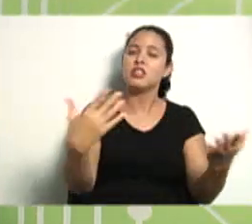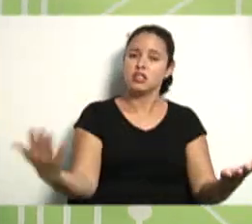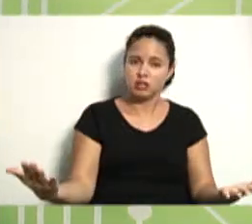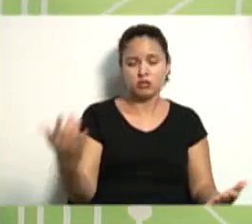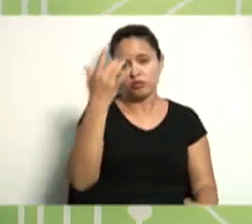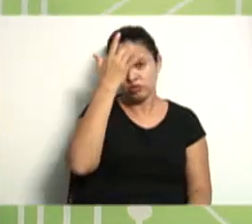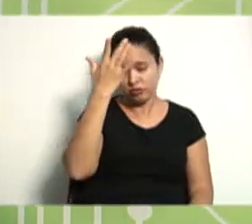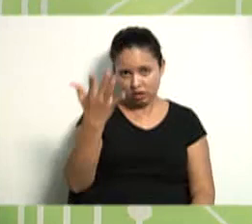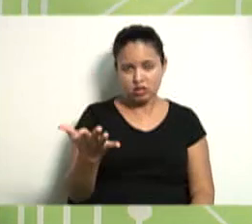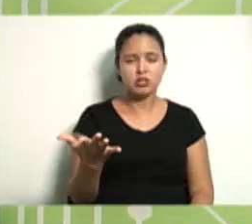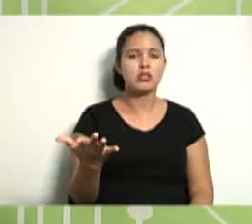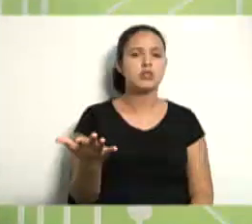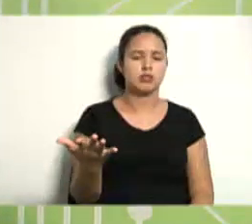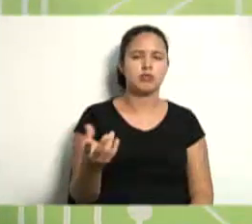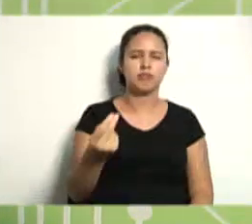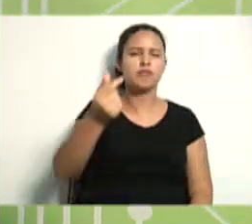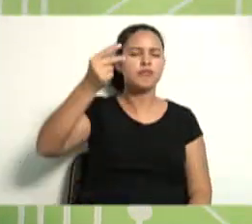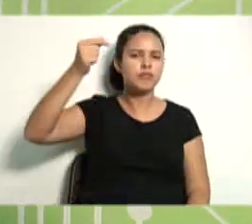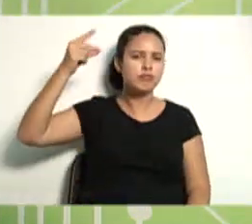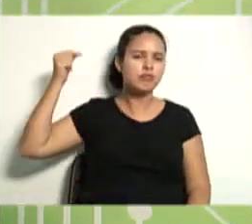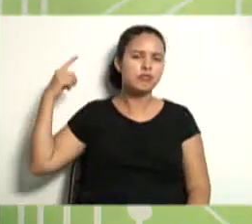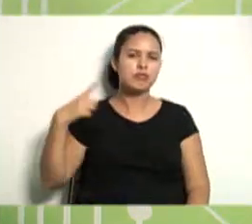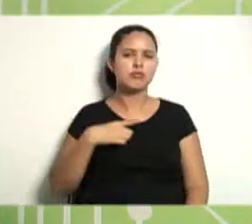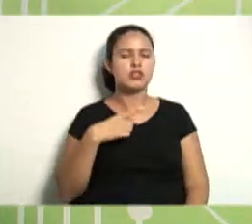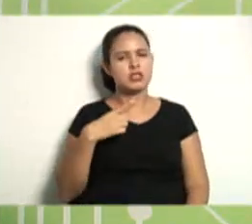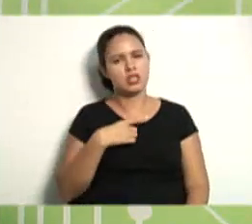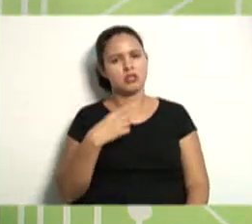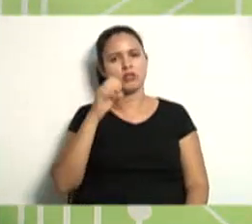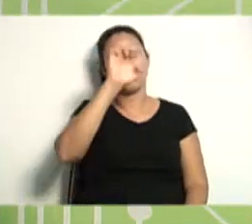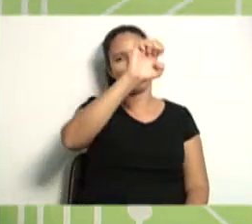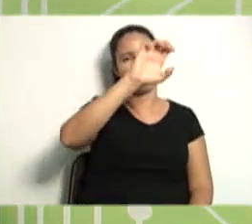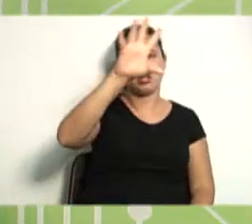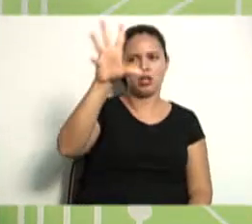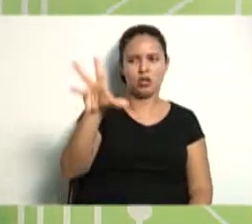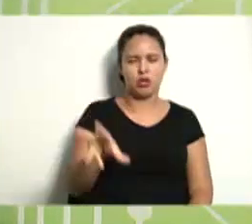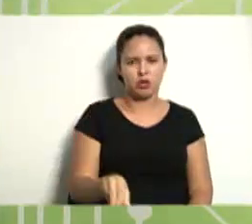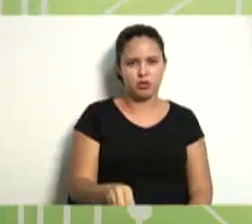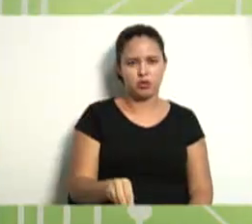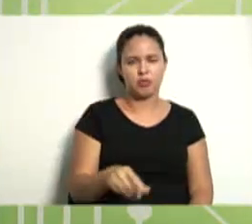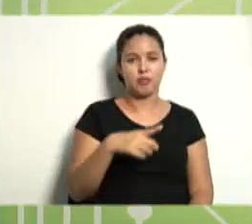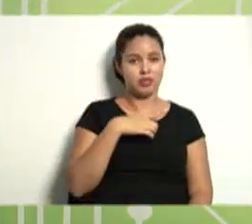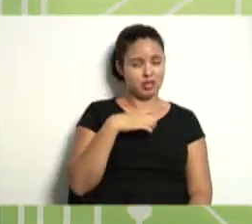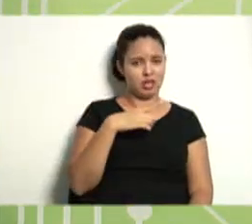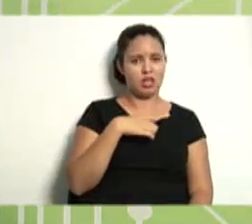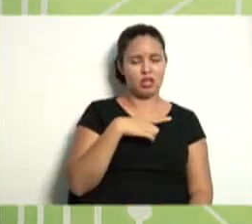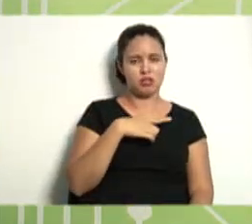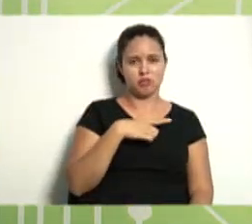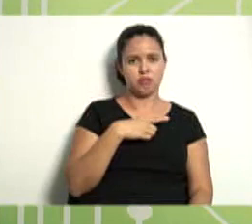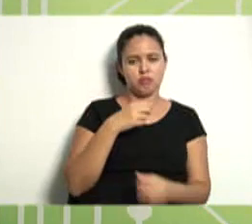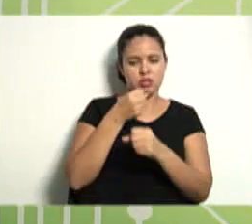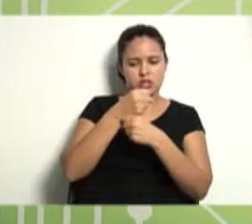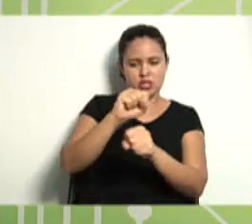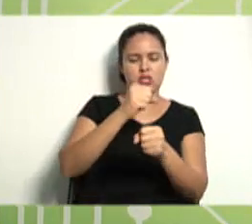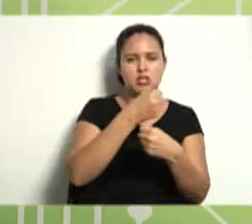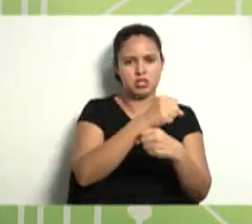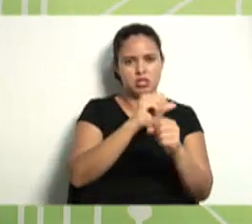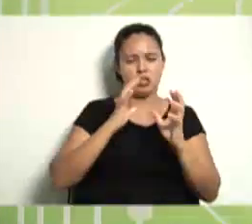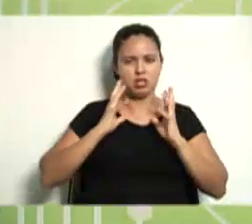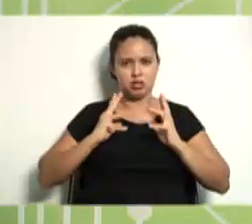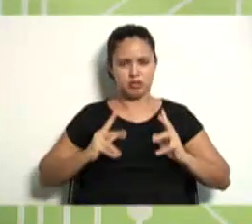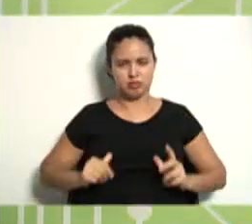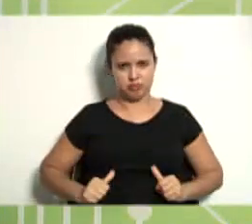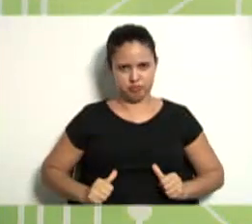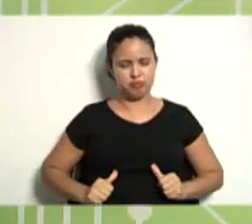se antigamente existia, lá na Europa, um limpador de lareira, se não tem mais lareira,